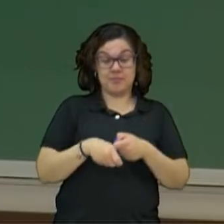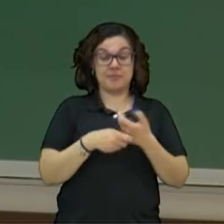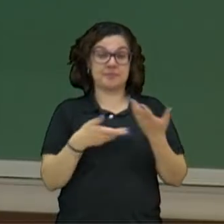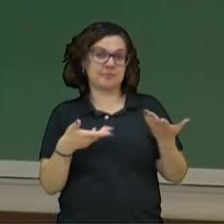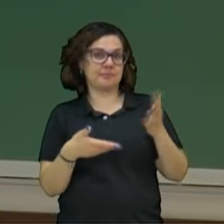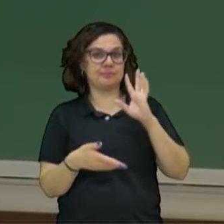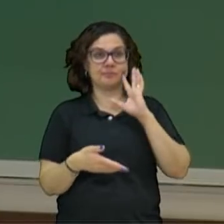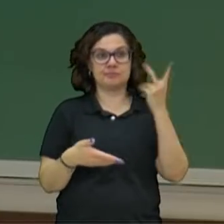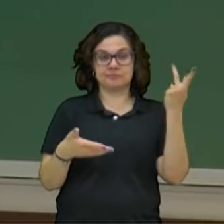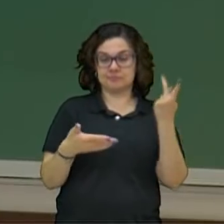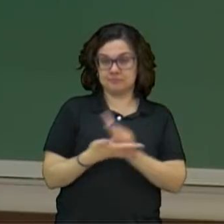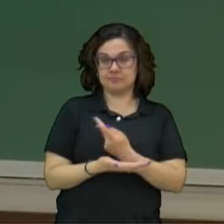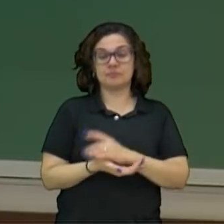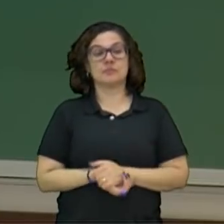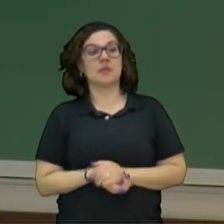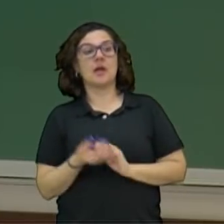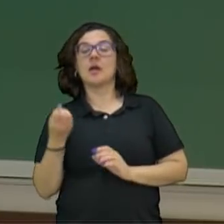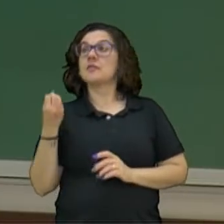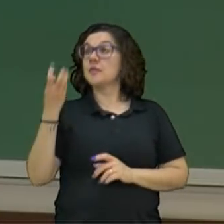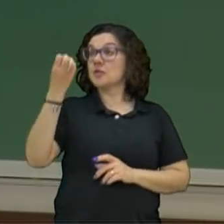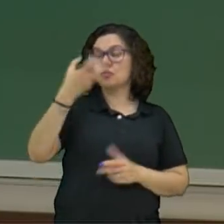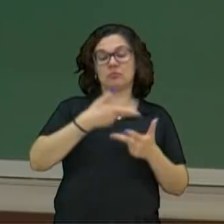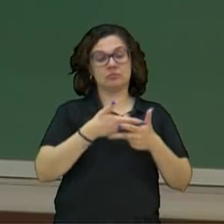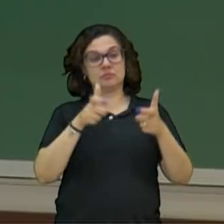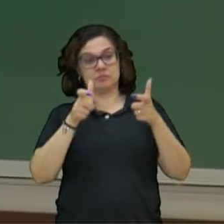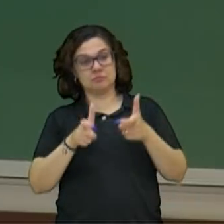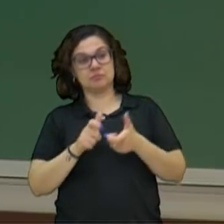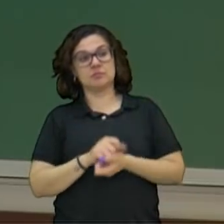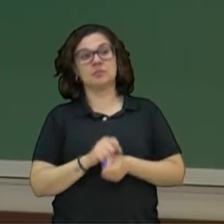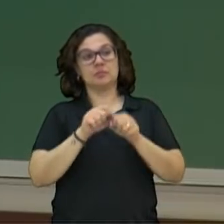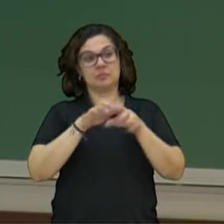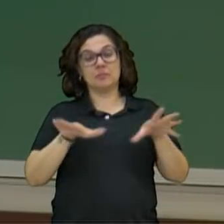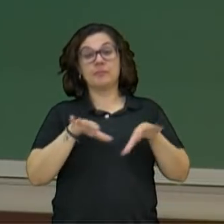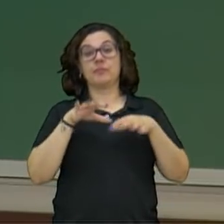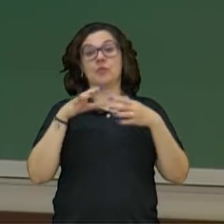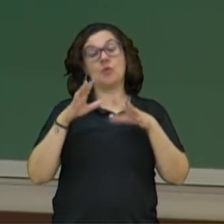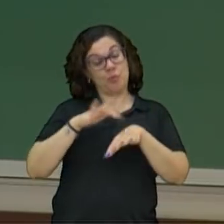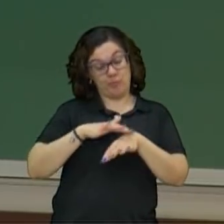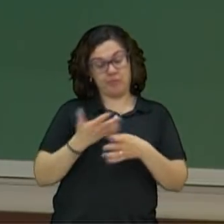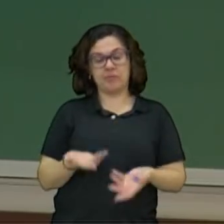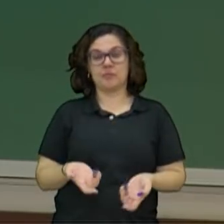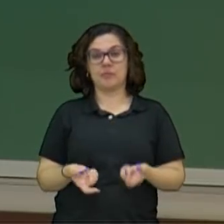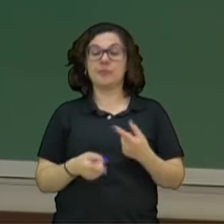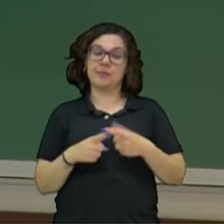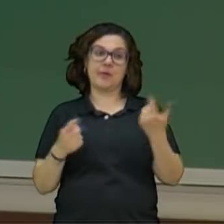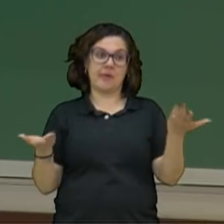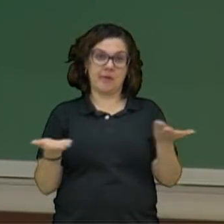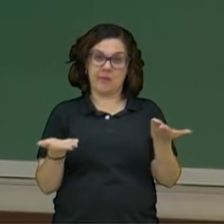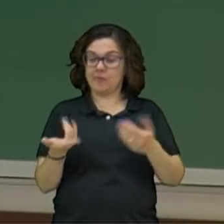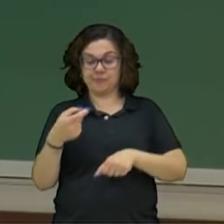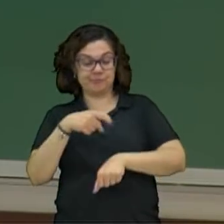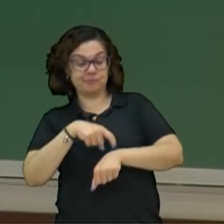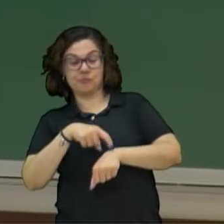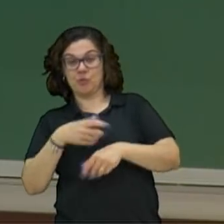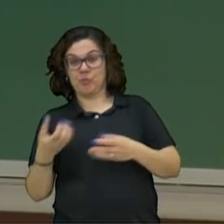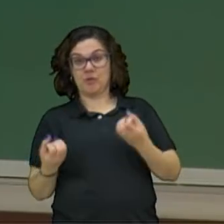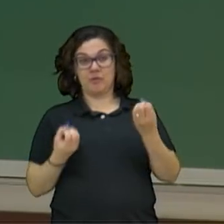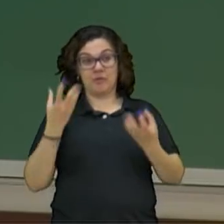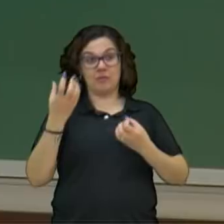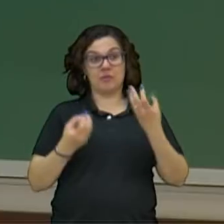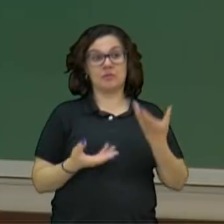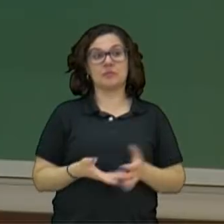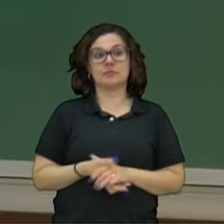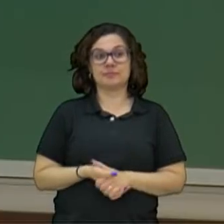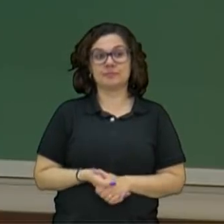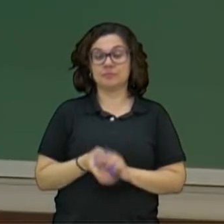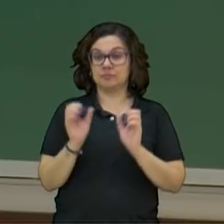numa situação dessa, né? Viajar para um local com um surto de uma doença, que não é o momento, né? Porque não podemos ninguém de nós viajar